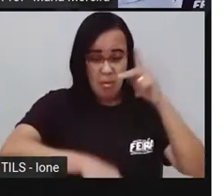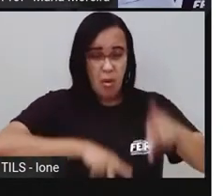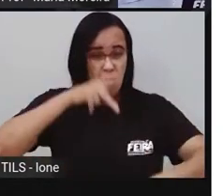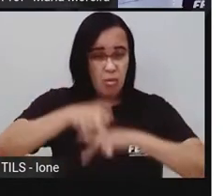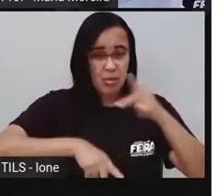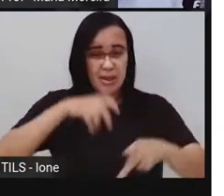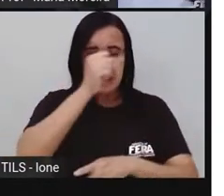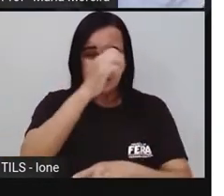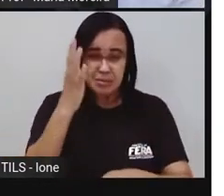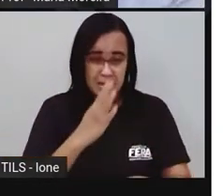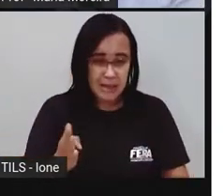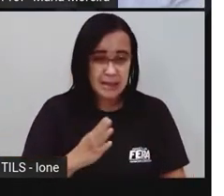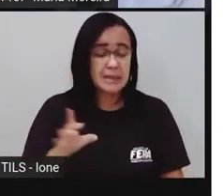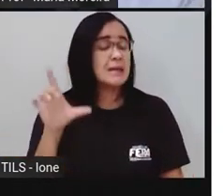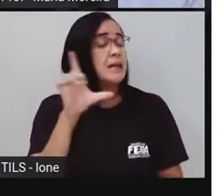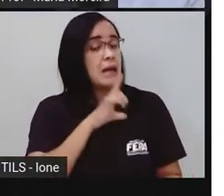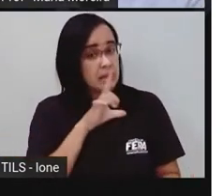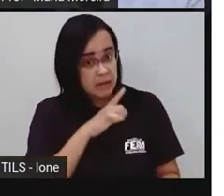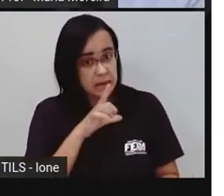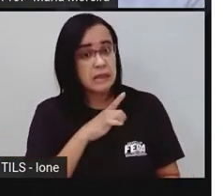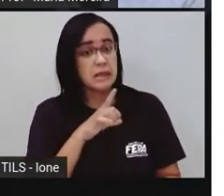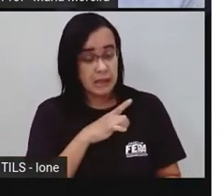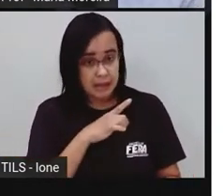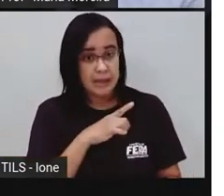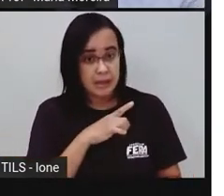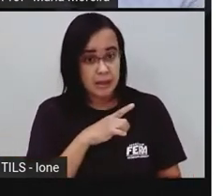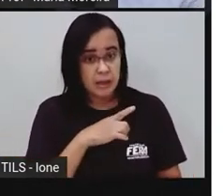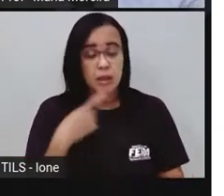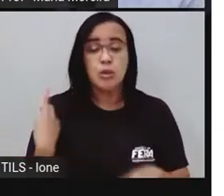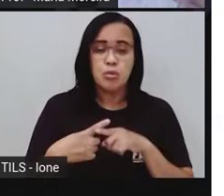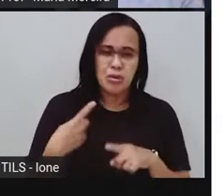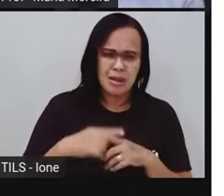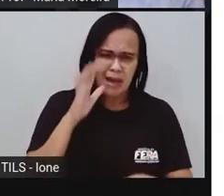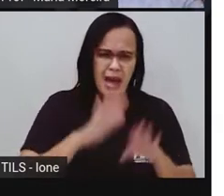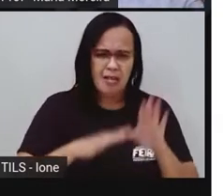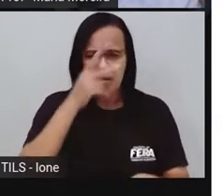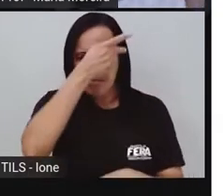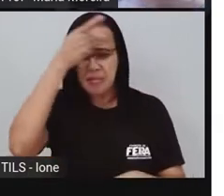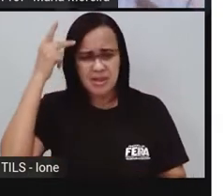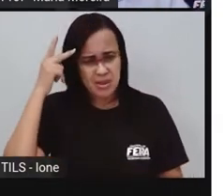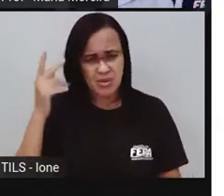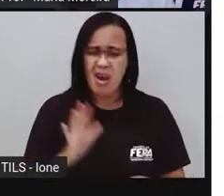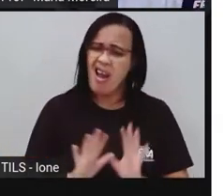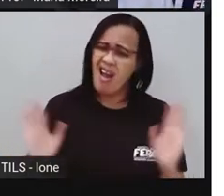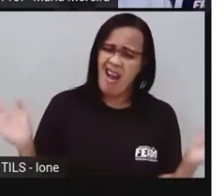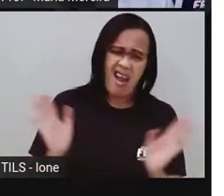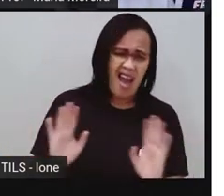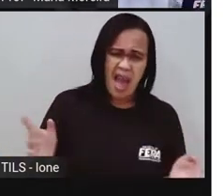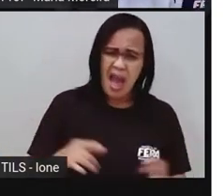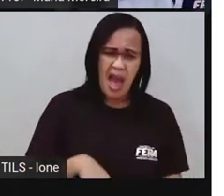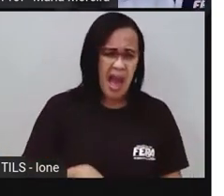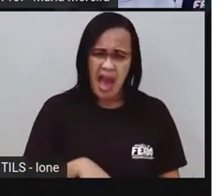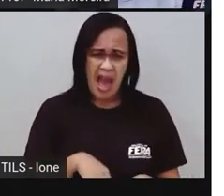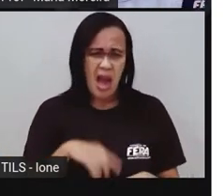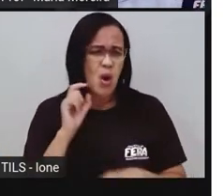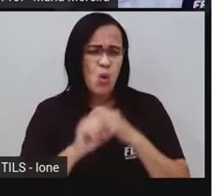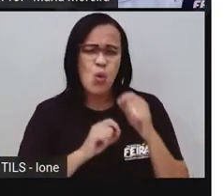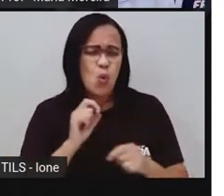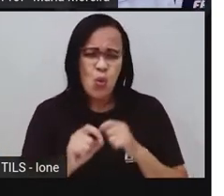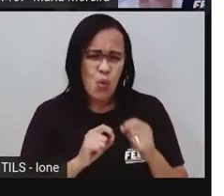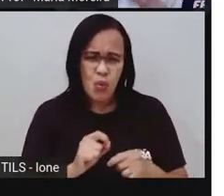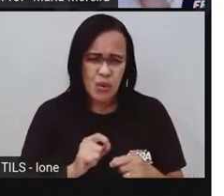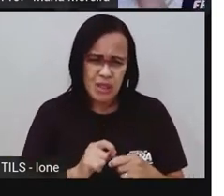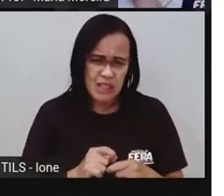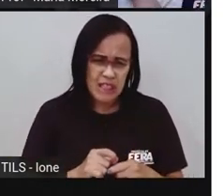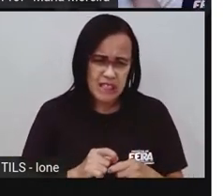o que a gente acabou ai nada não o que que tem é só um som alto né Aí passa